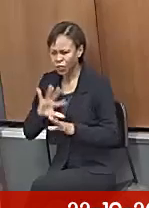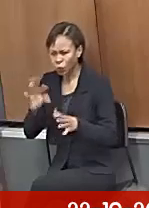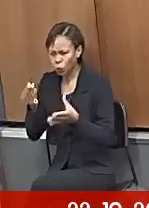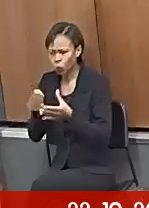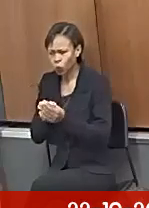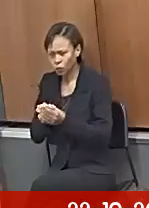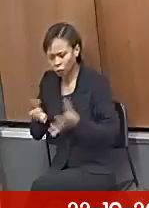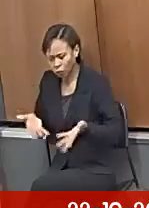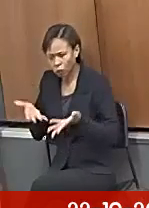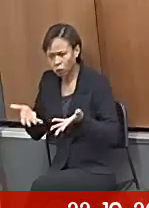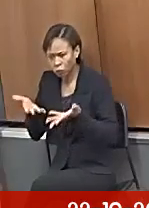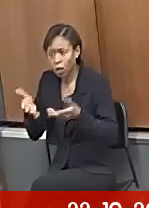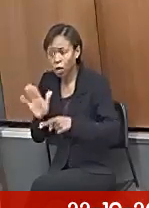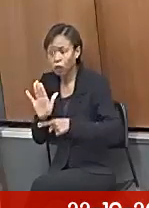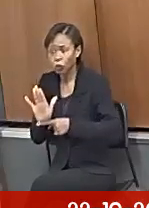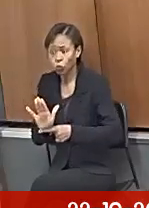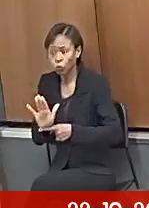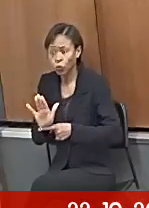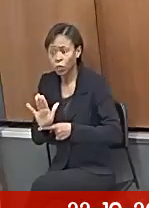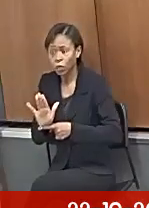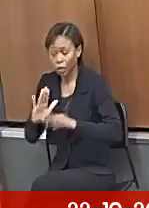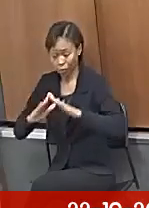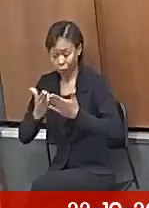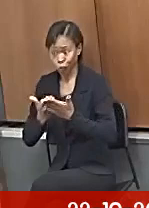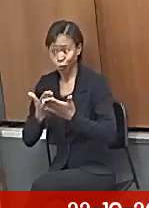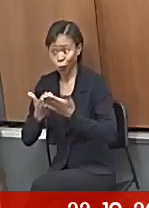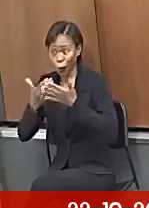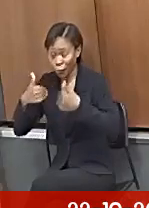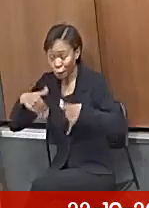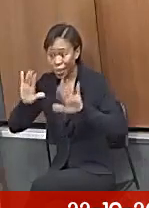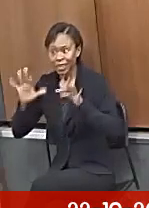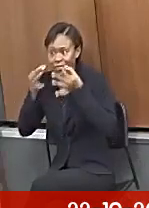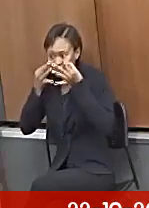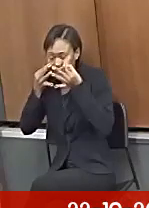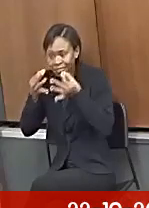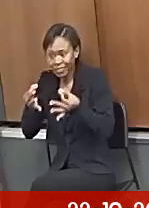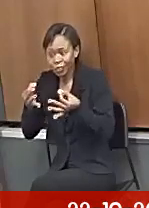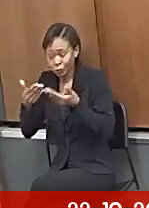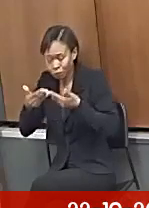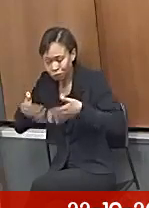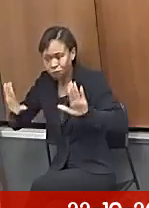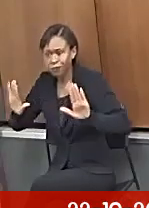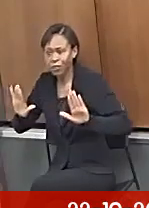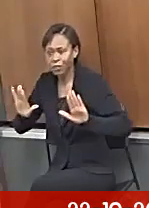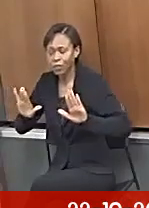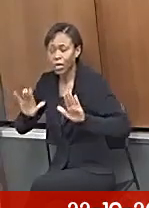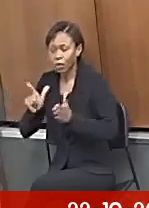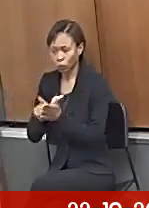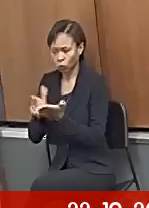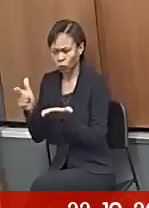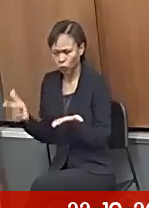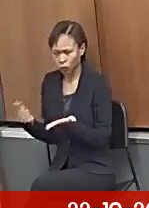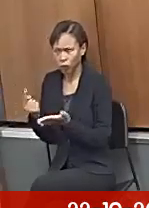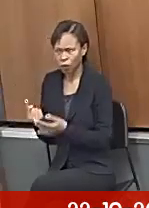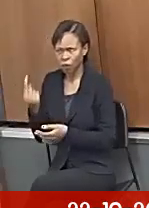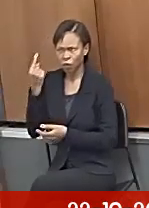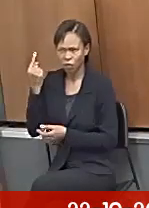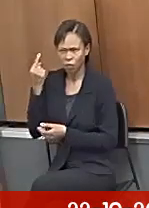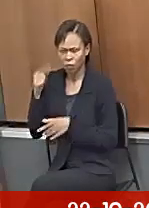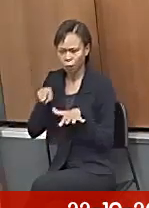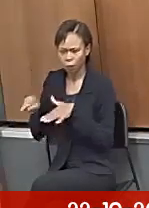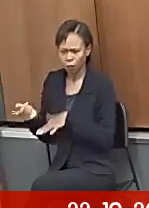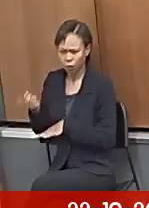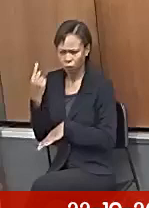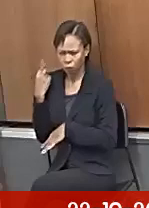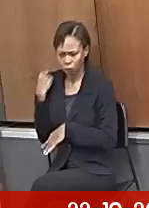para a reputação das escolas. Um levantamento inédito do Datafolha, realizado e publicado na semana passada a pedido do